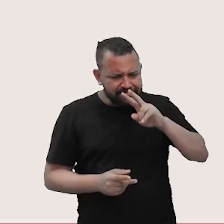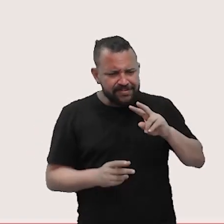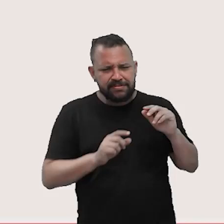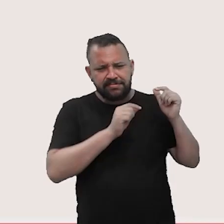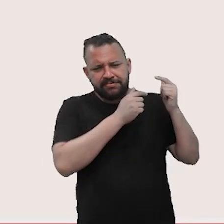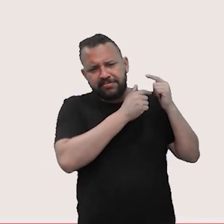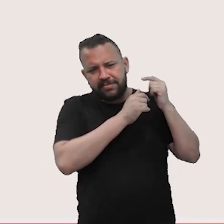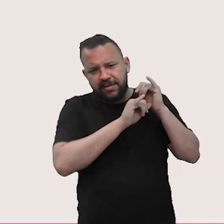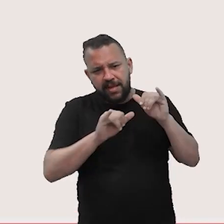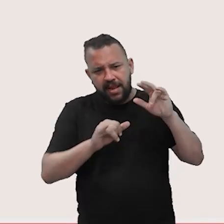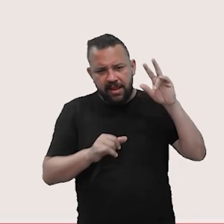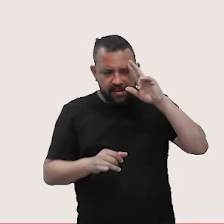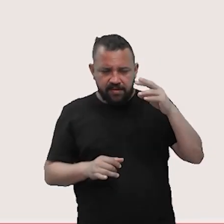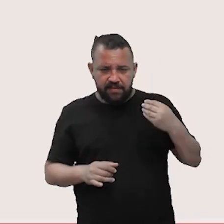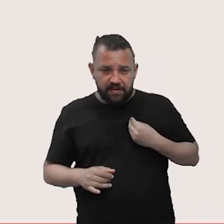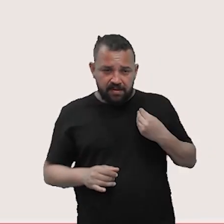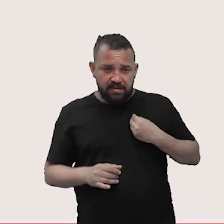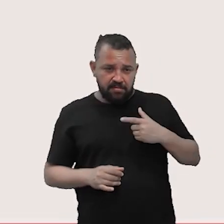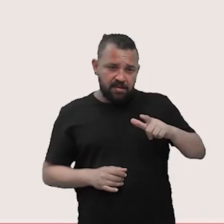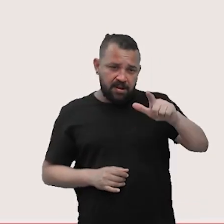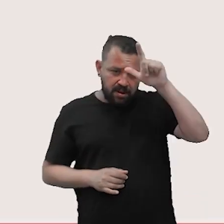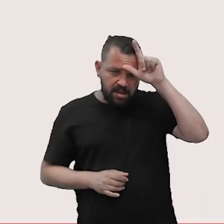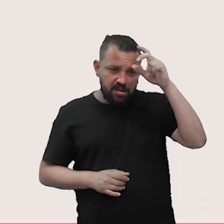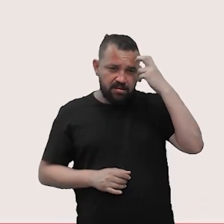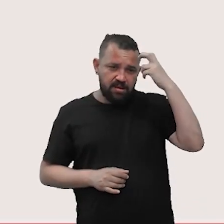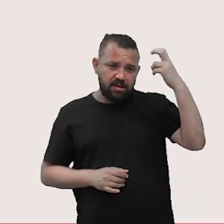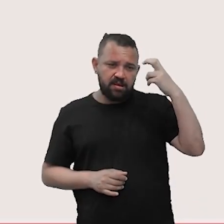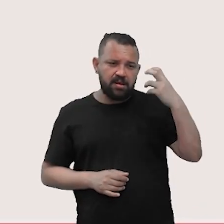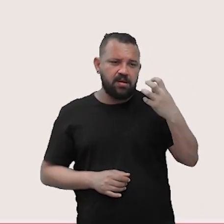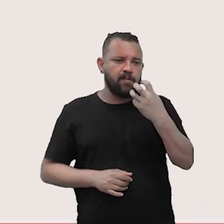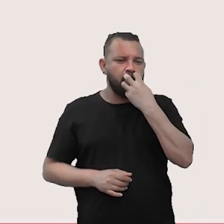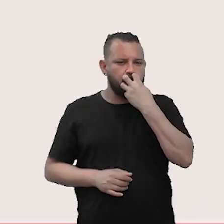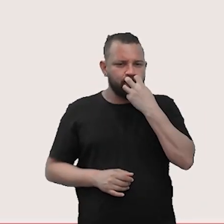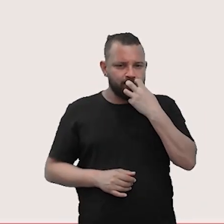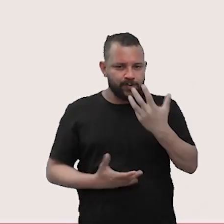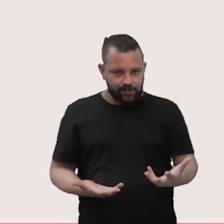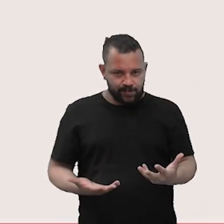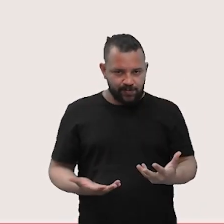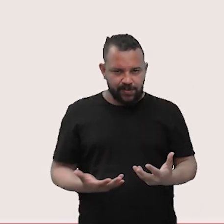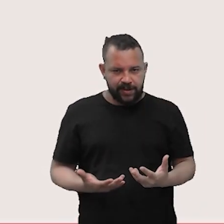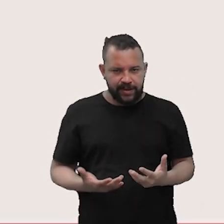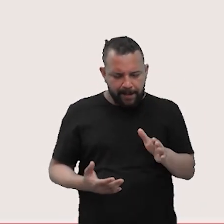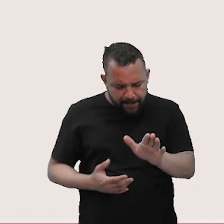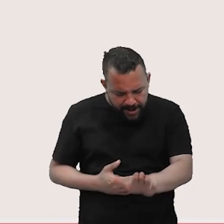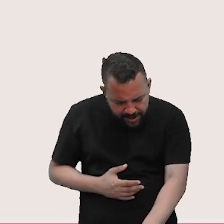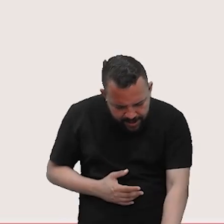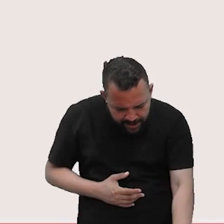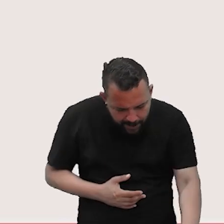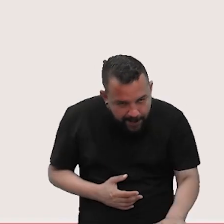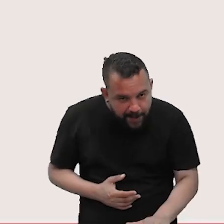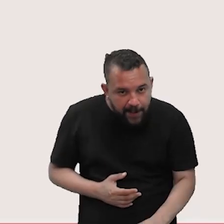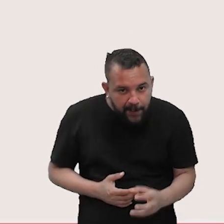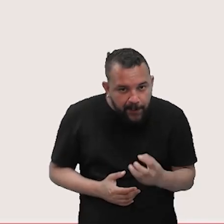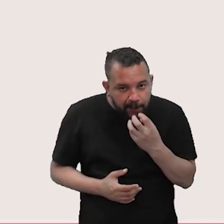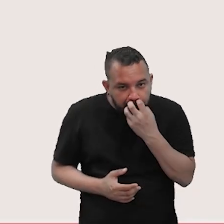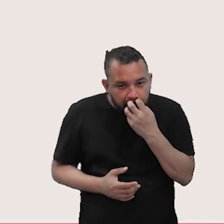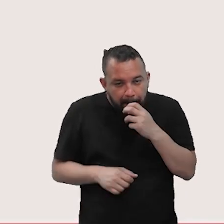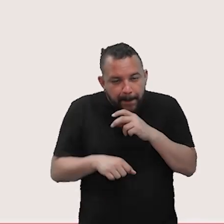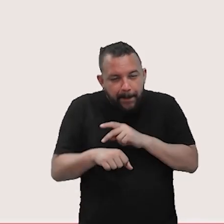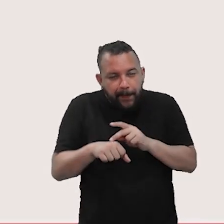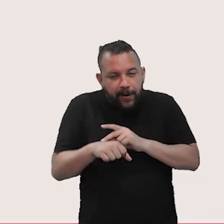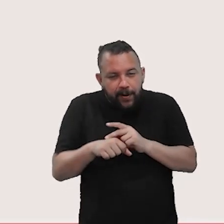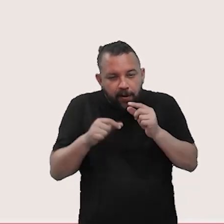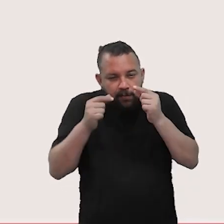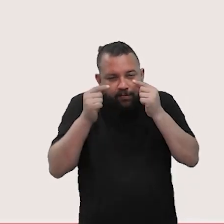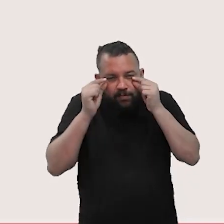sobrevivência, liderança, inteligência canina. Desde pequenininho, seu focinho negro e seus olhos